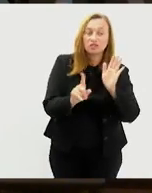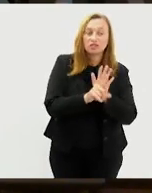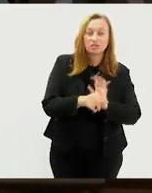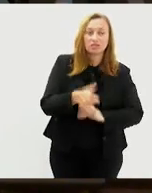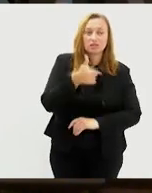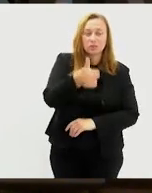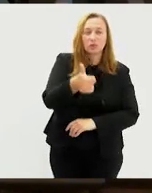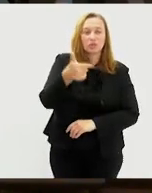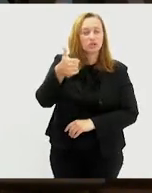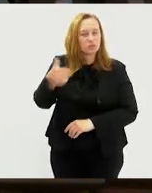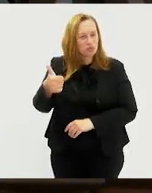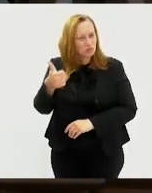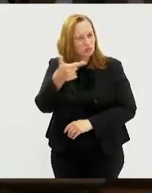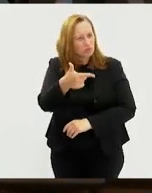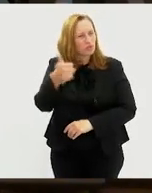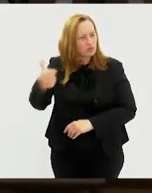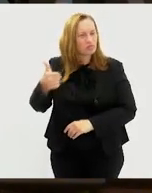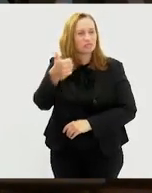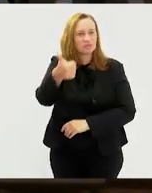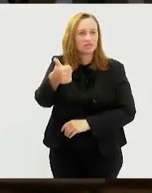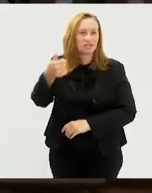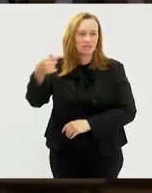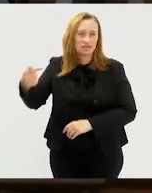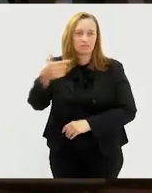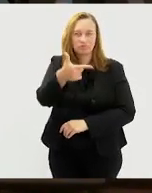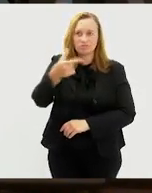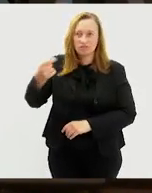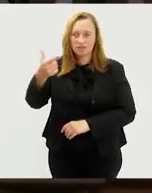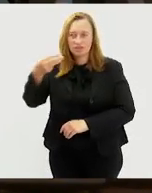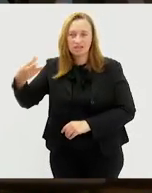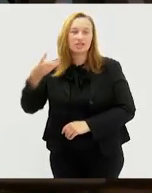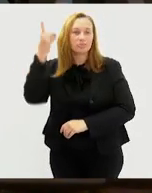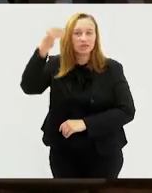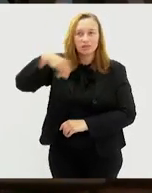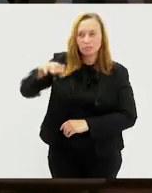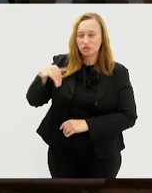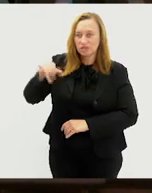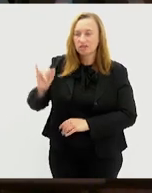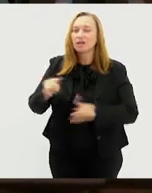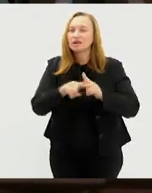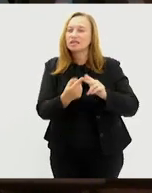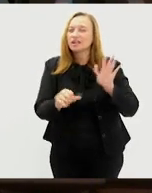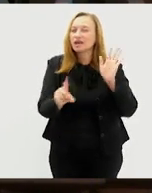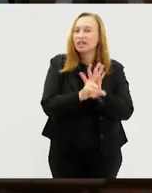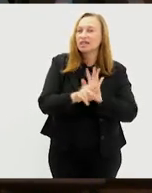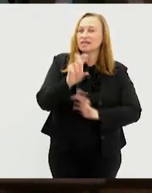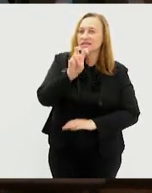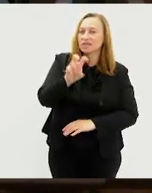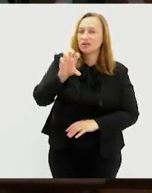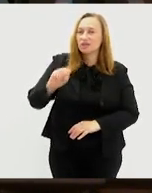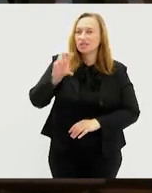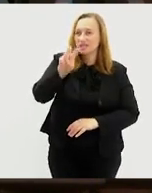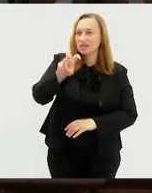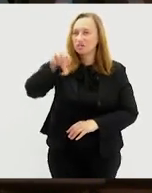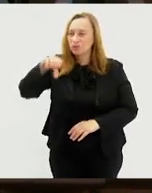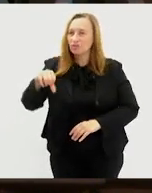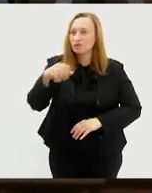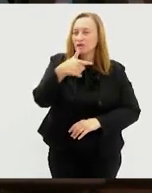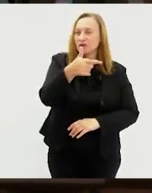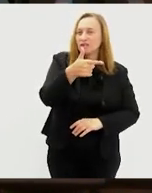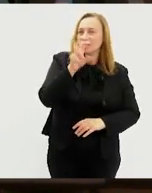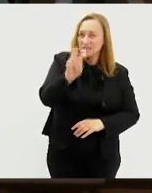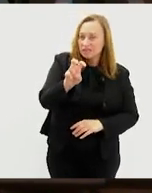2 17 de 2 de autoria deputado Neto que altera a lei 559 de 5 de Julho de 2007